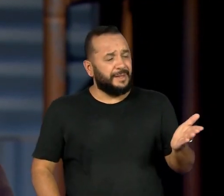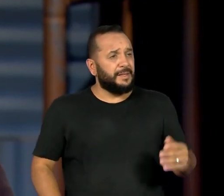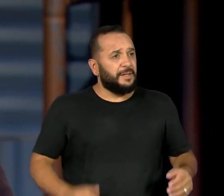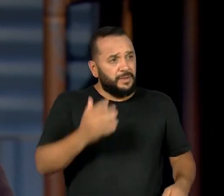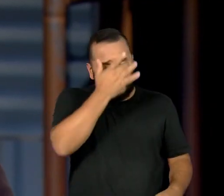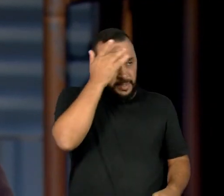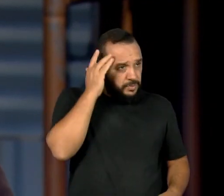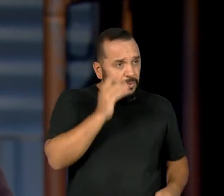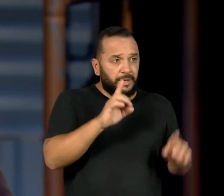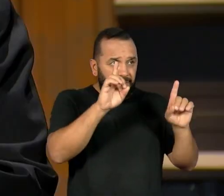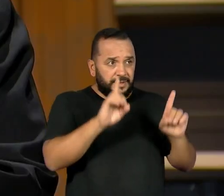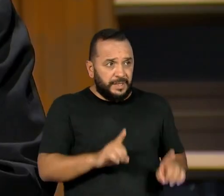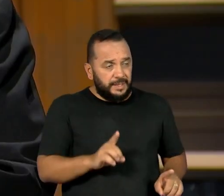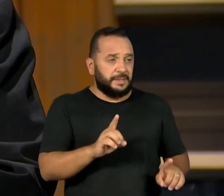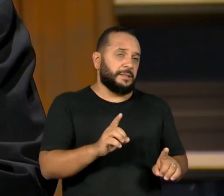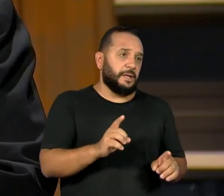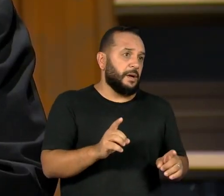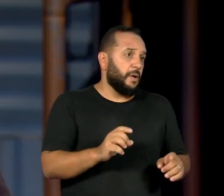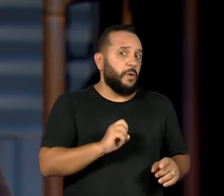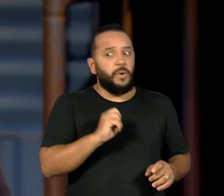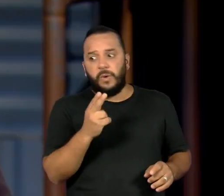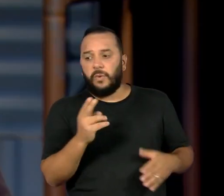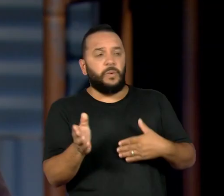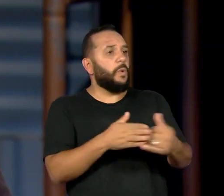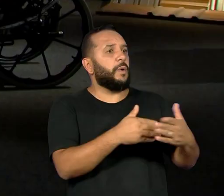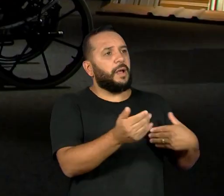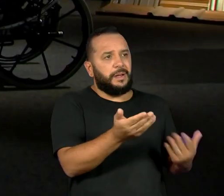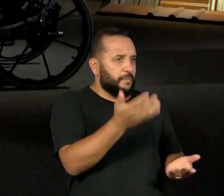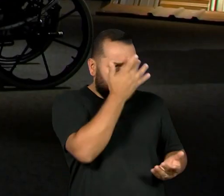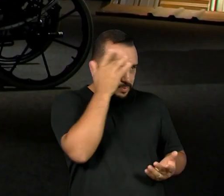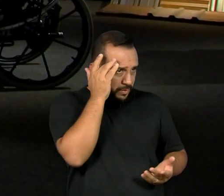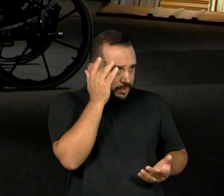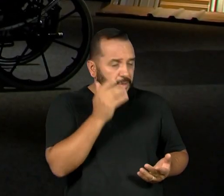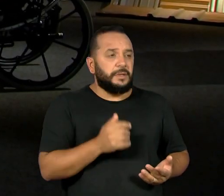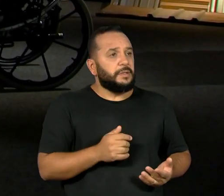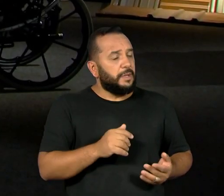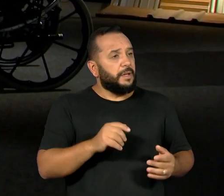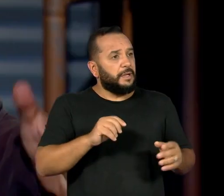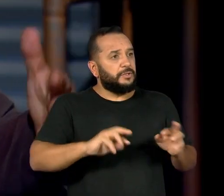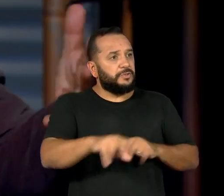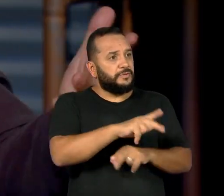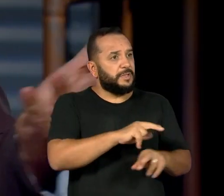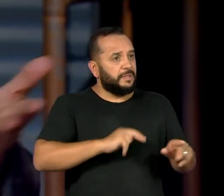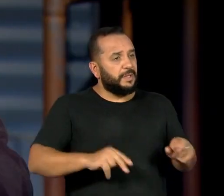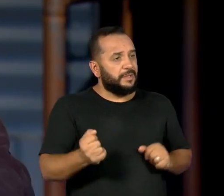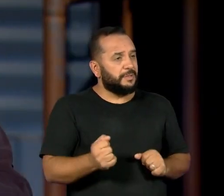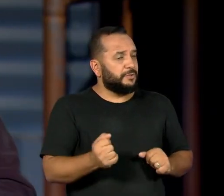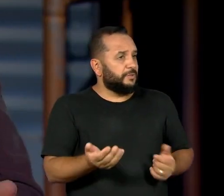pessoa com deficiência ou não? Independentemente. Cada um é diferente. Se ele não for incluído,